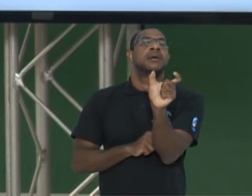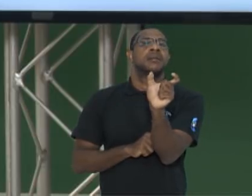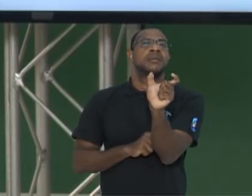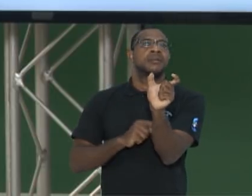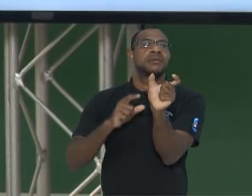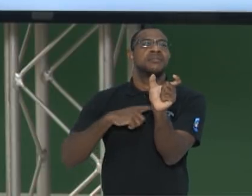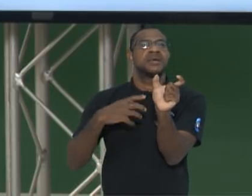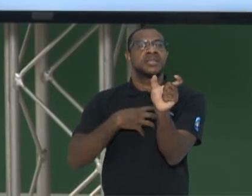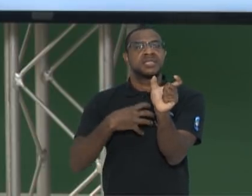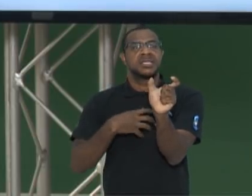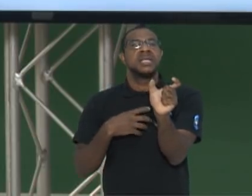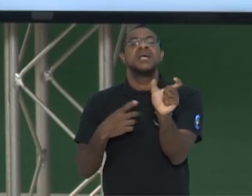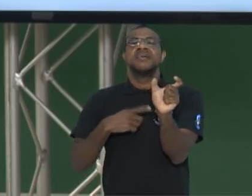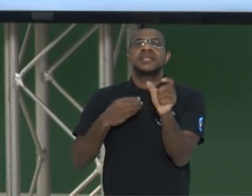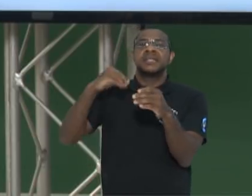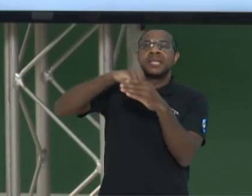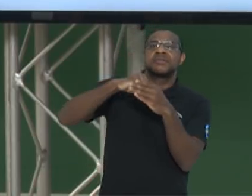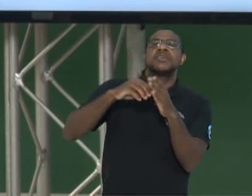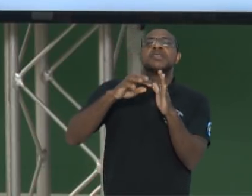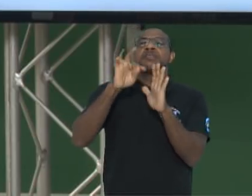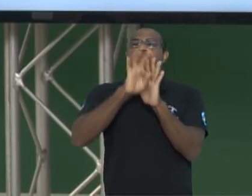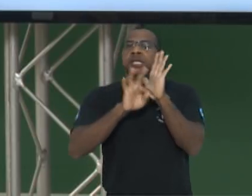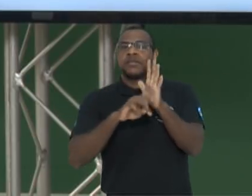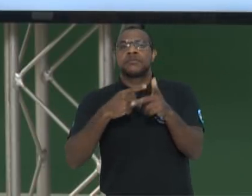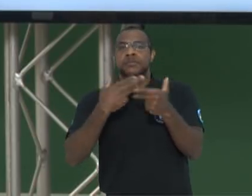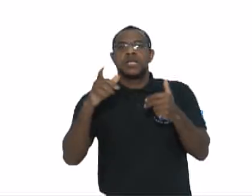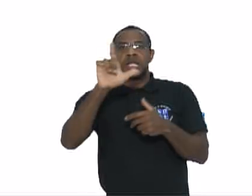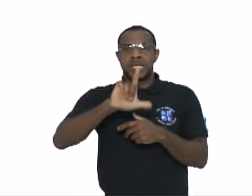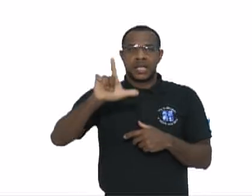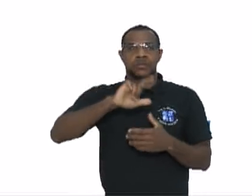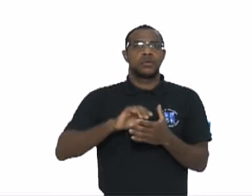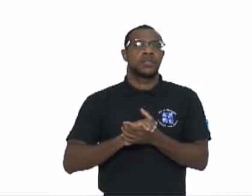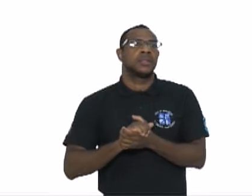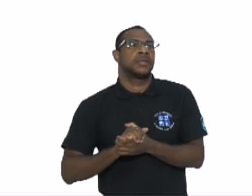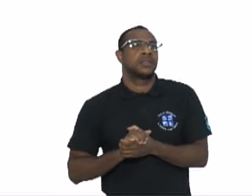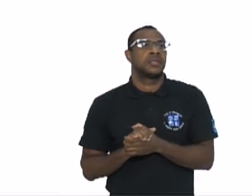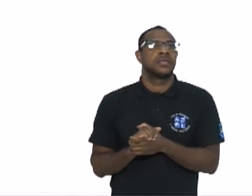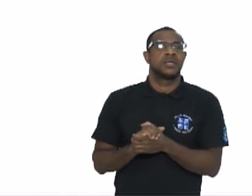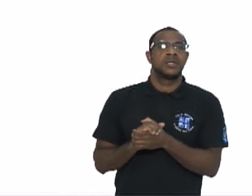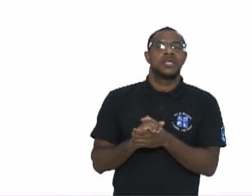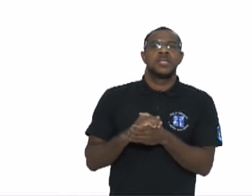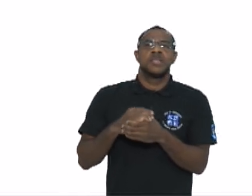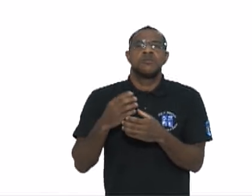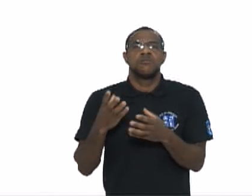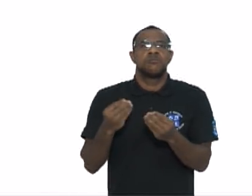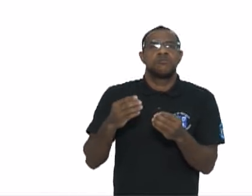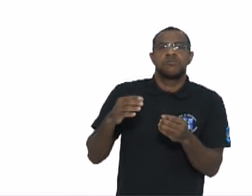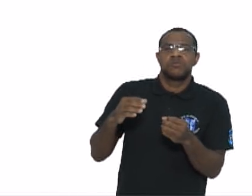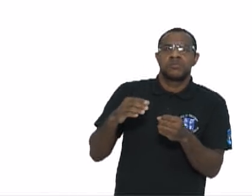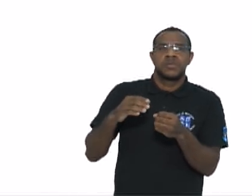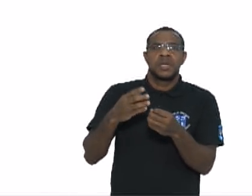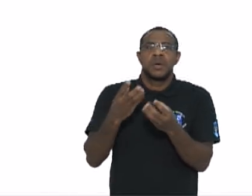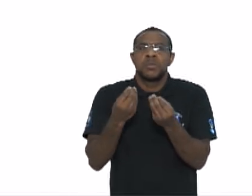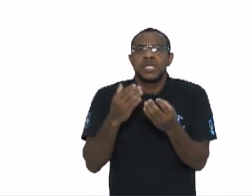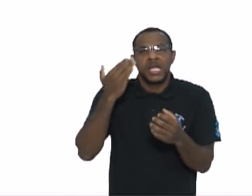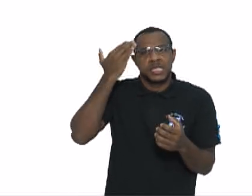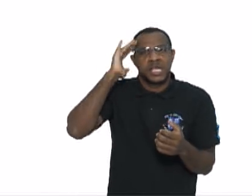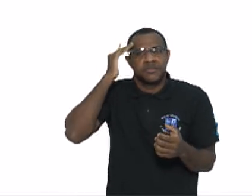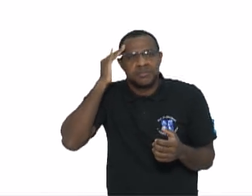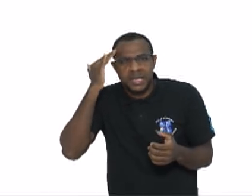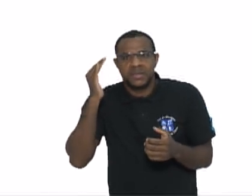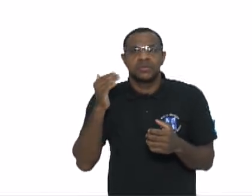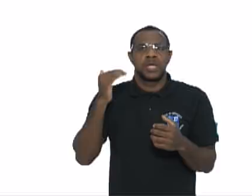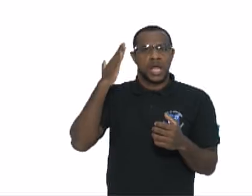Lispector e em outros textos da literatura. Né? Então, cheia de entendimento e saberes, aquele que capta a essência